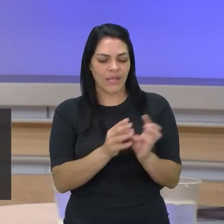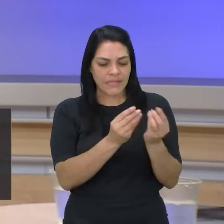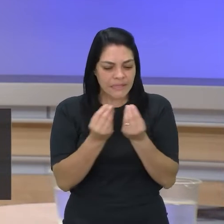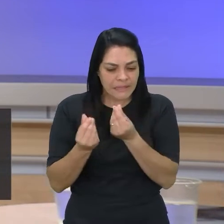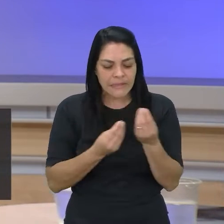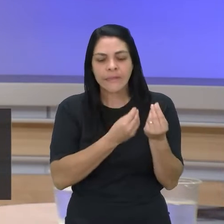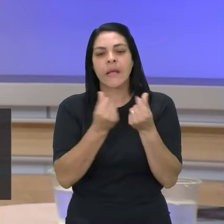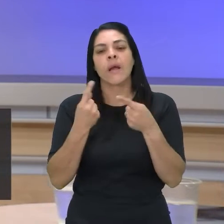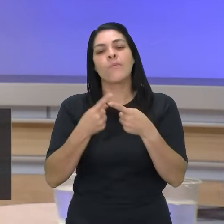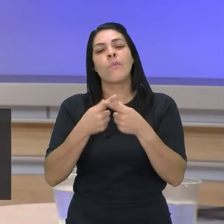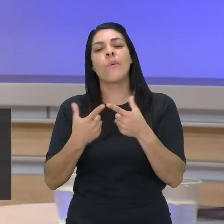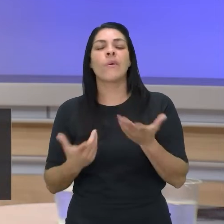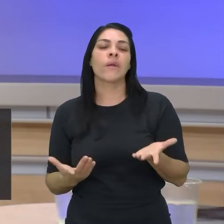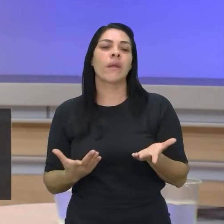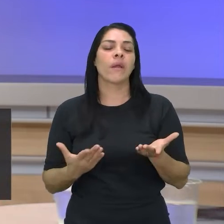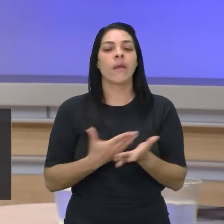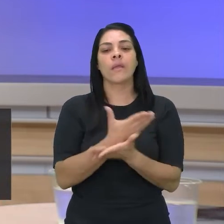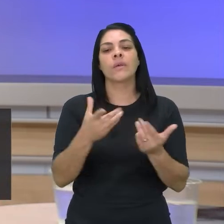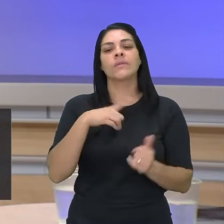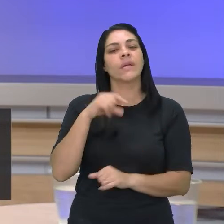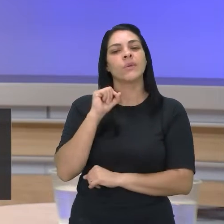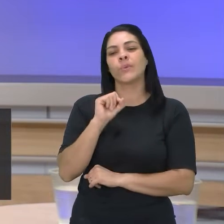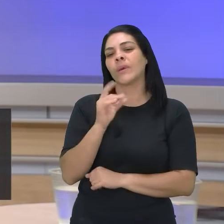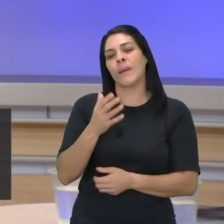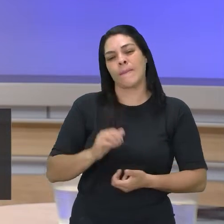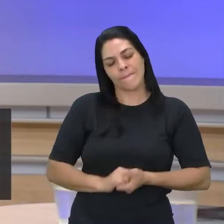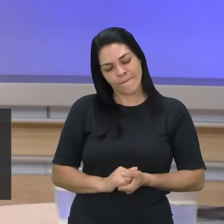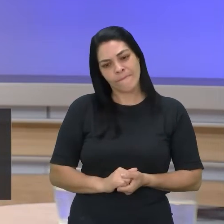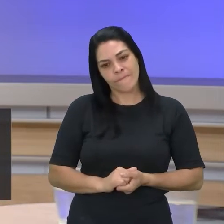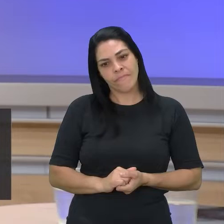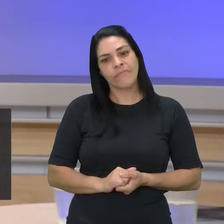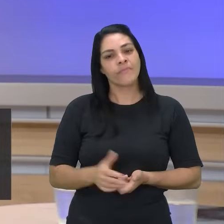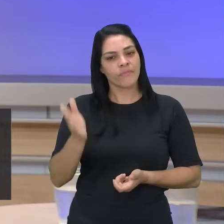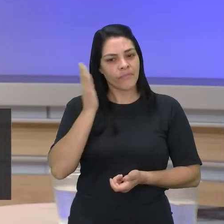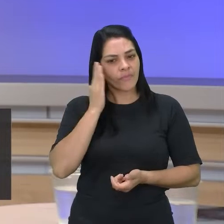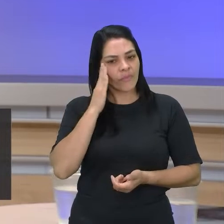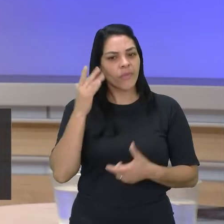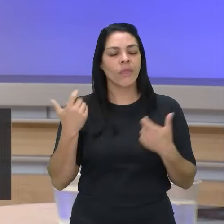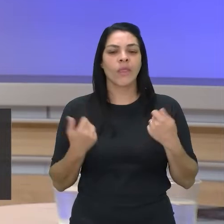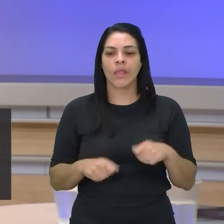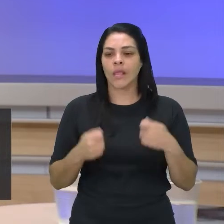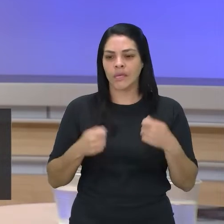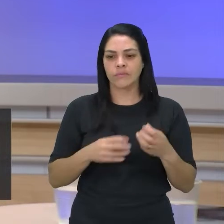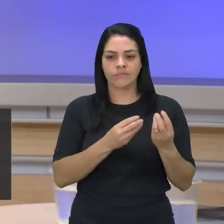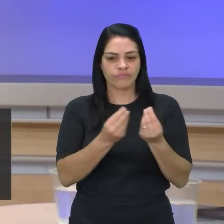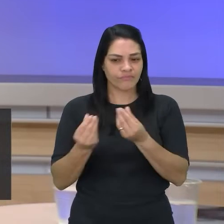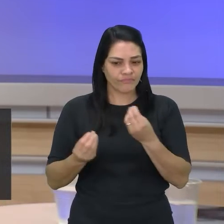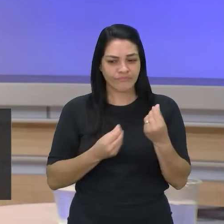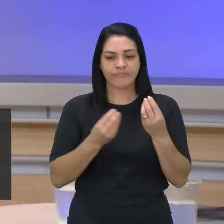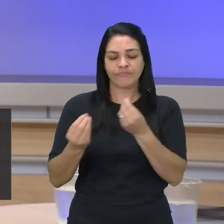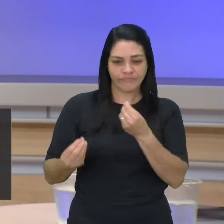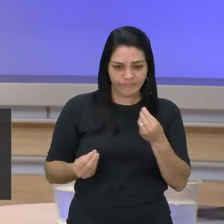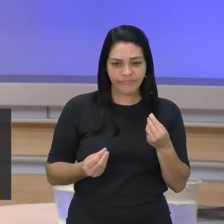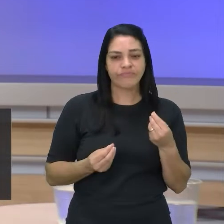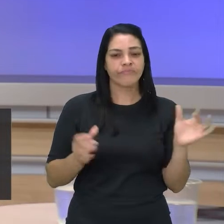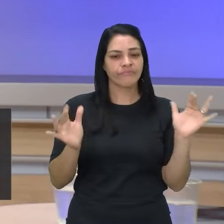porque eu acho que antes de mais nada a gente identifica essa necessidade de sensibilizar para